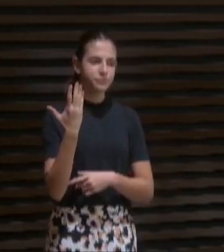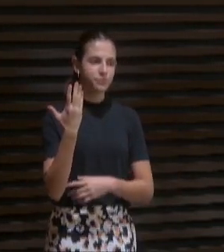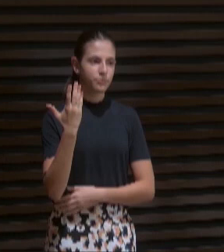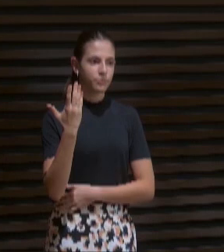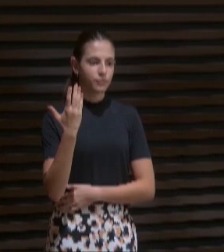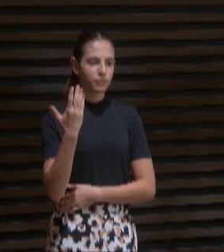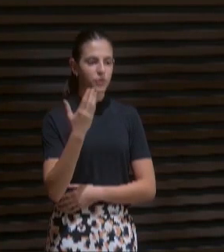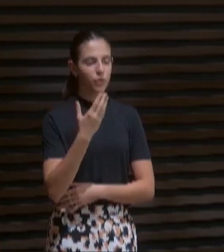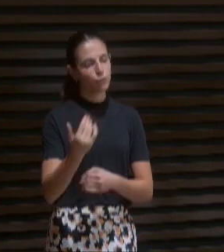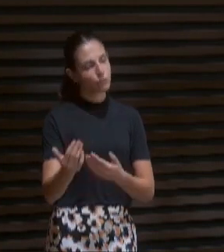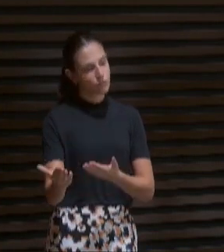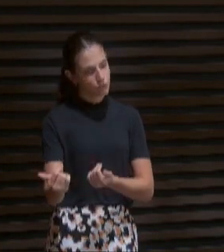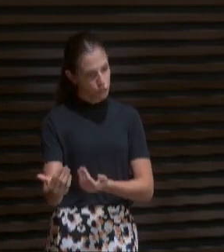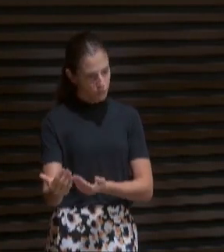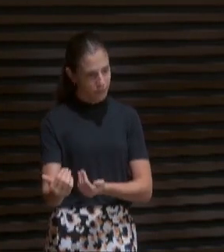Jorge Amado?